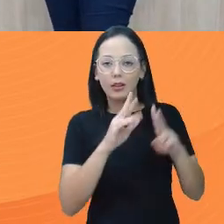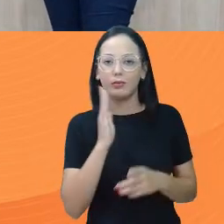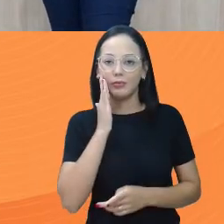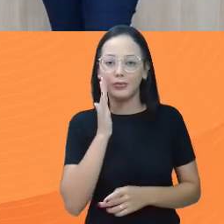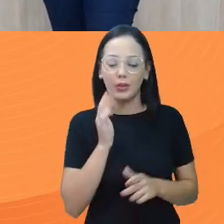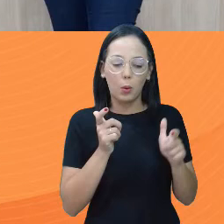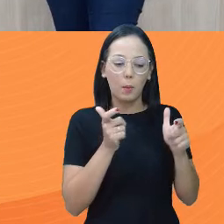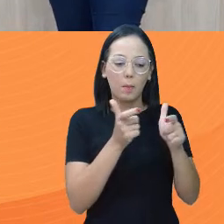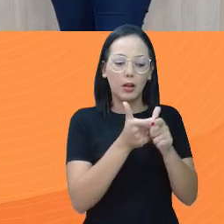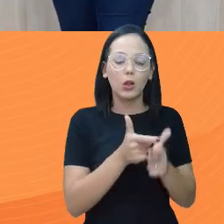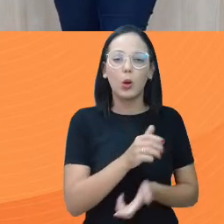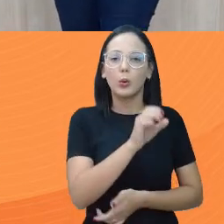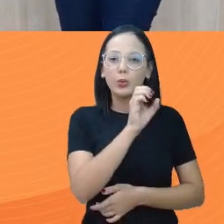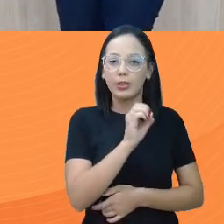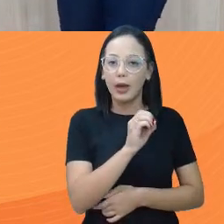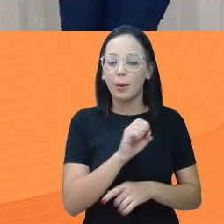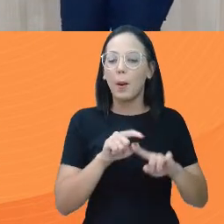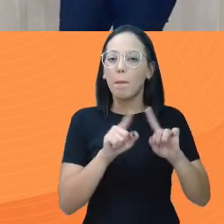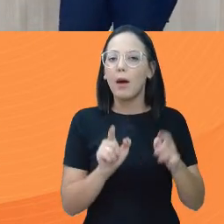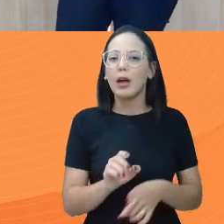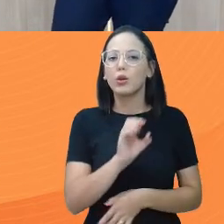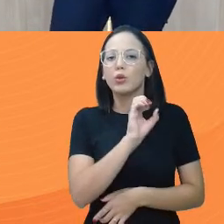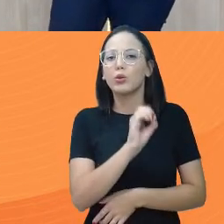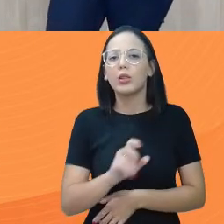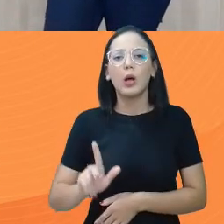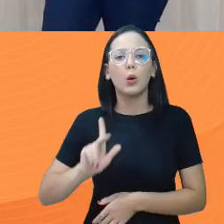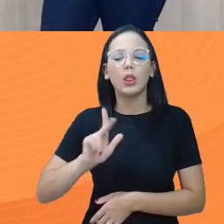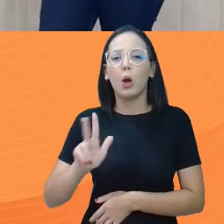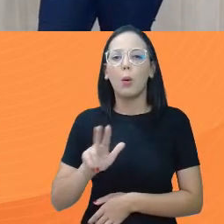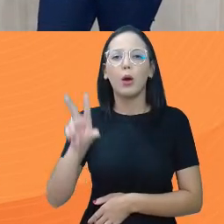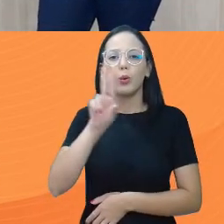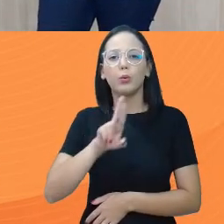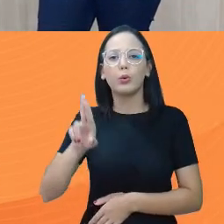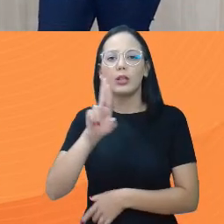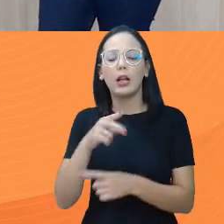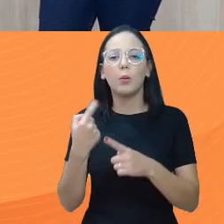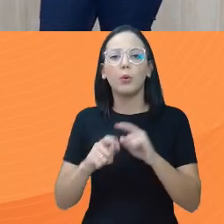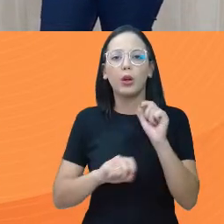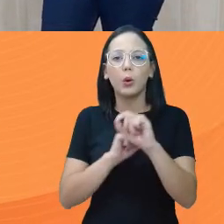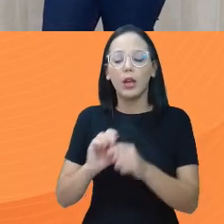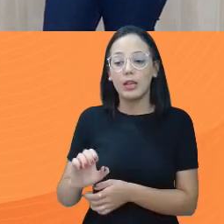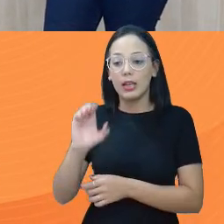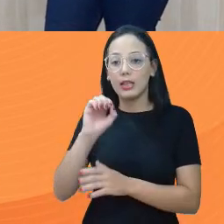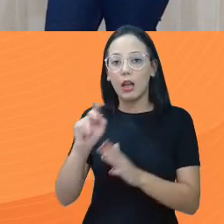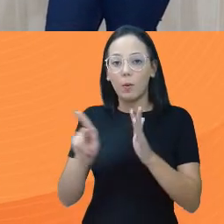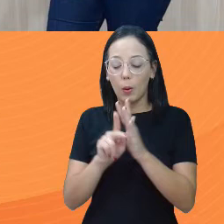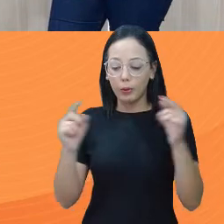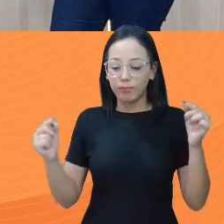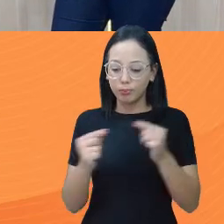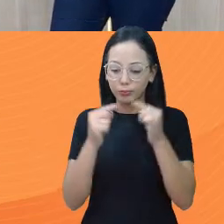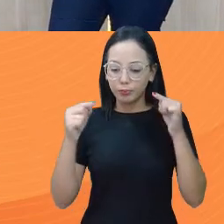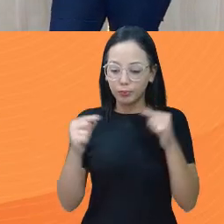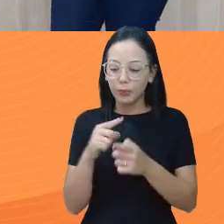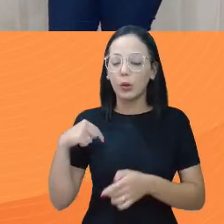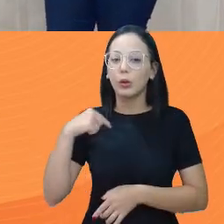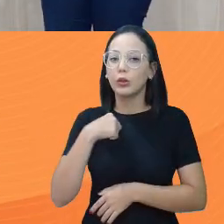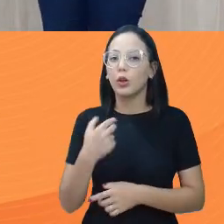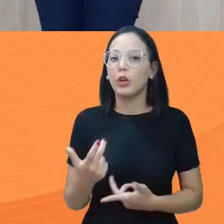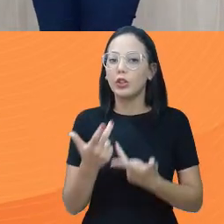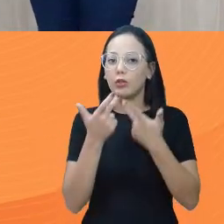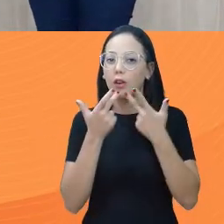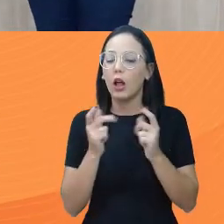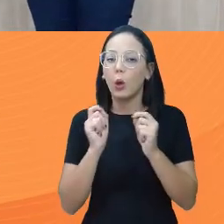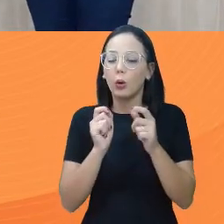é o zero, mas o zero não vai ser utilizado aí, porque zero é múltiplo de todo mundo. Então, quando a gente fala de menor